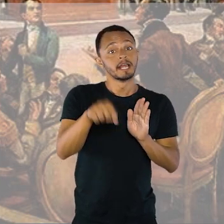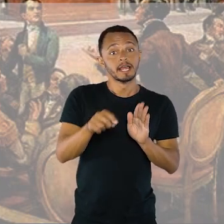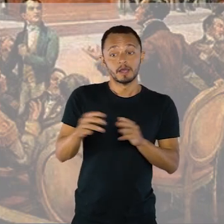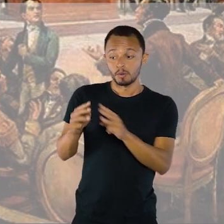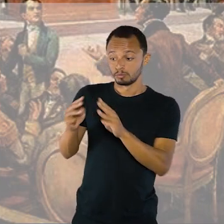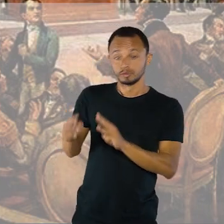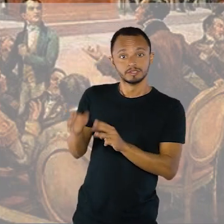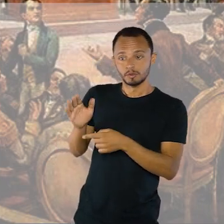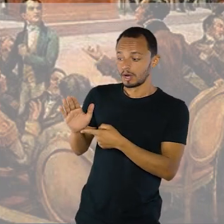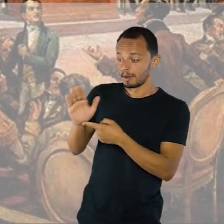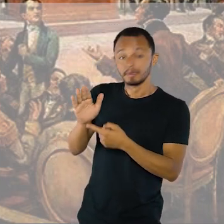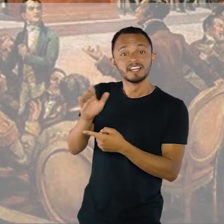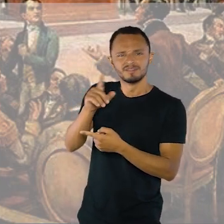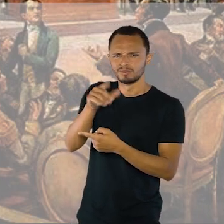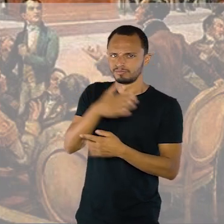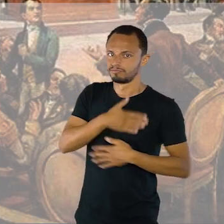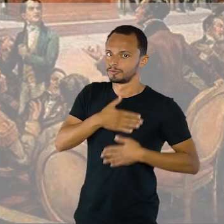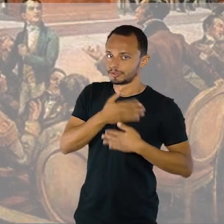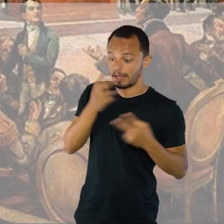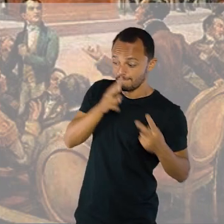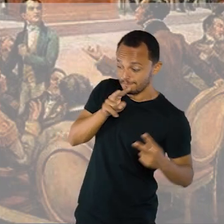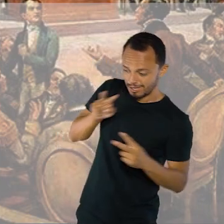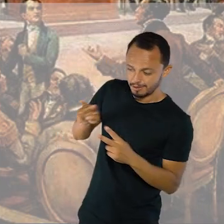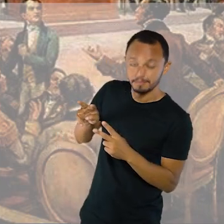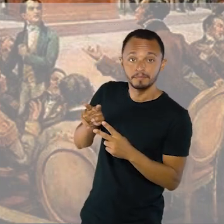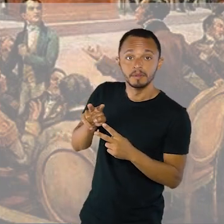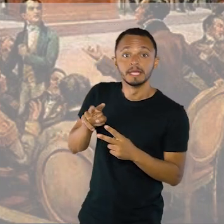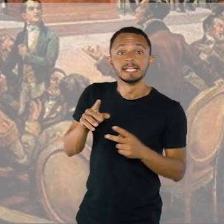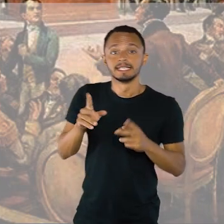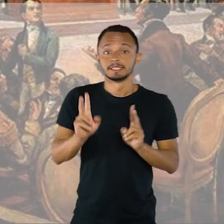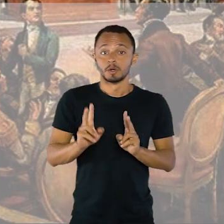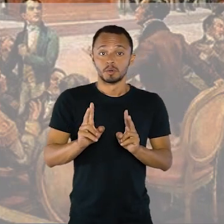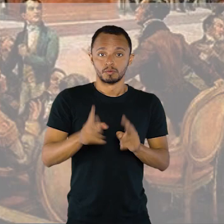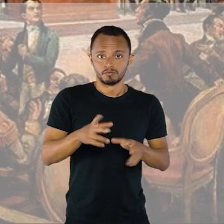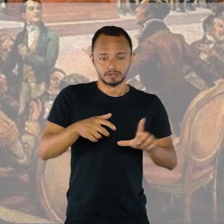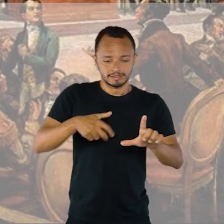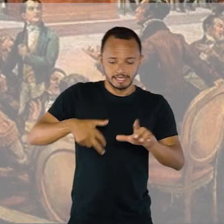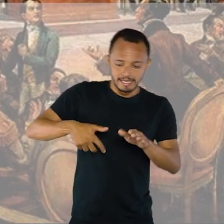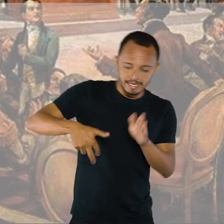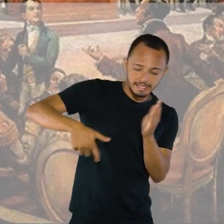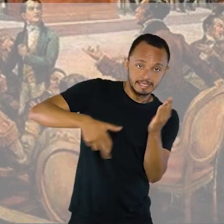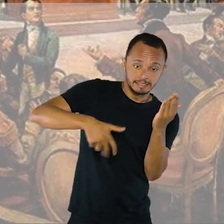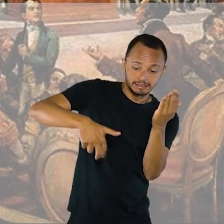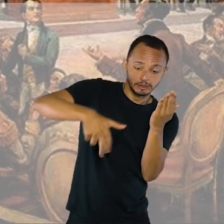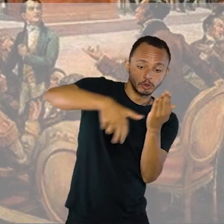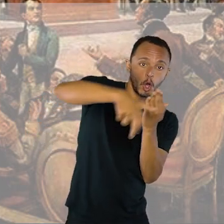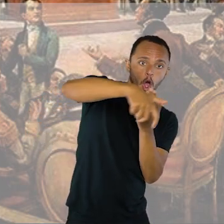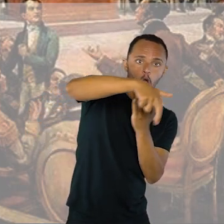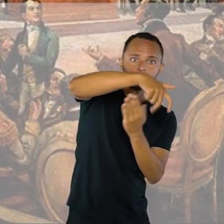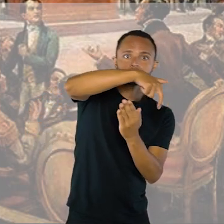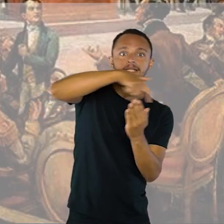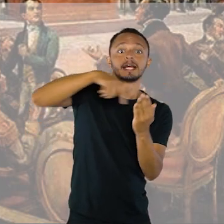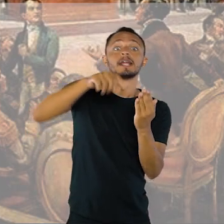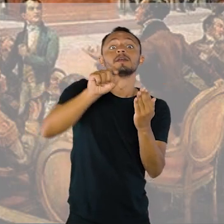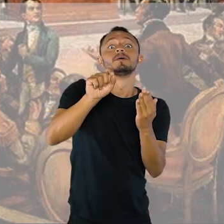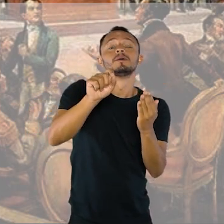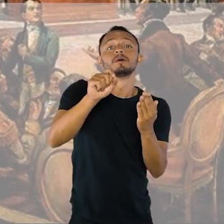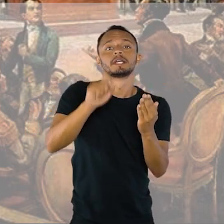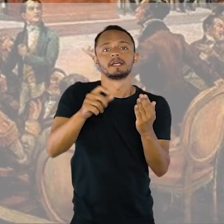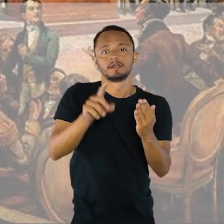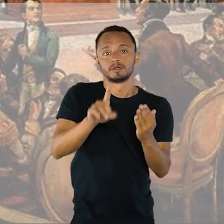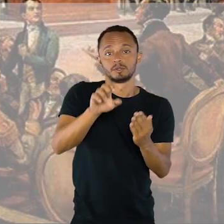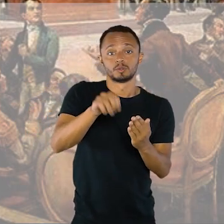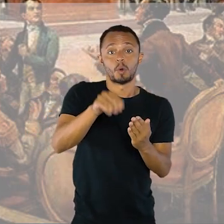para visitarem, quando vocês sobem a escadaria e tem a figura do Dom Pedro, né, numa estátua, o Dom Pedro ele é ladeado e